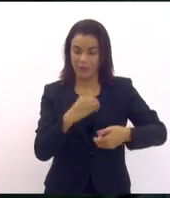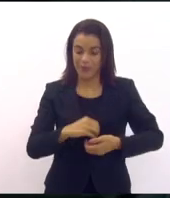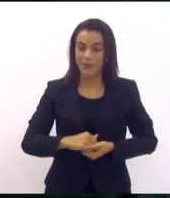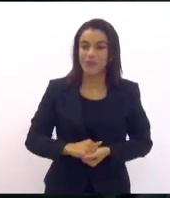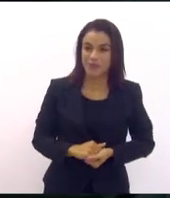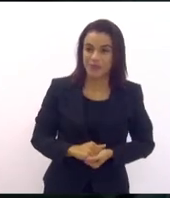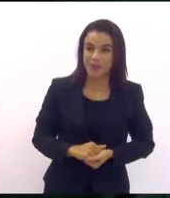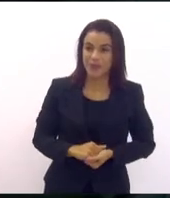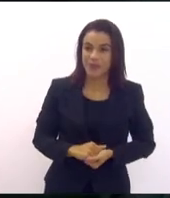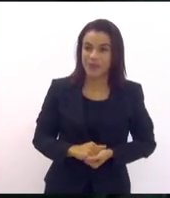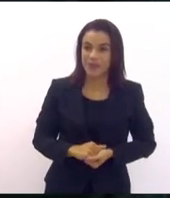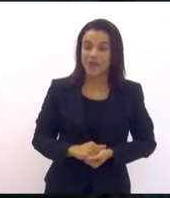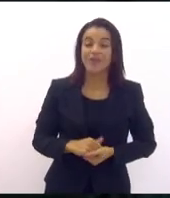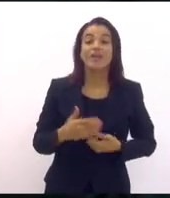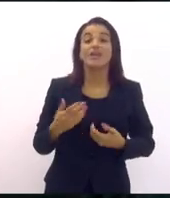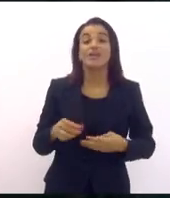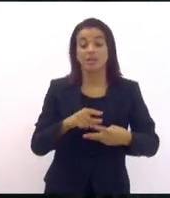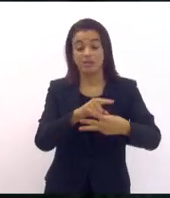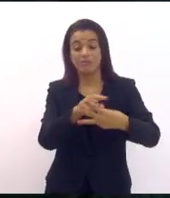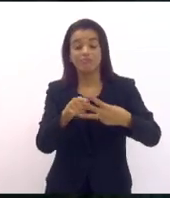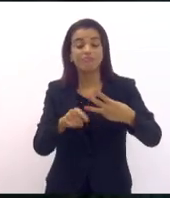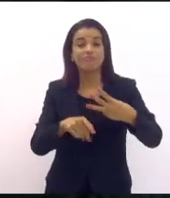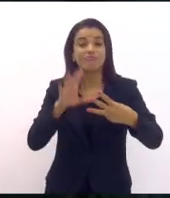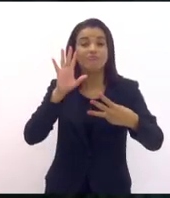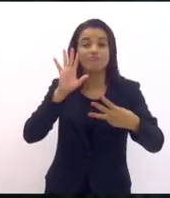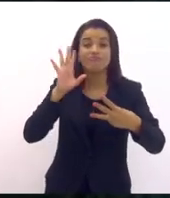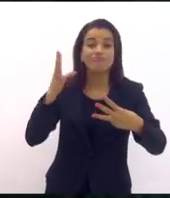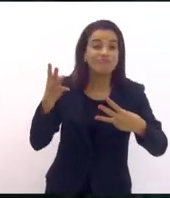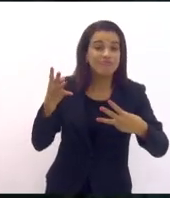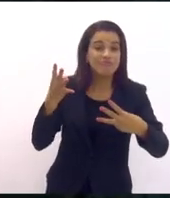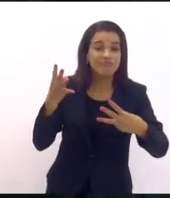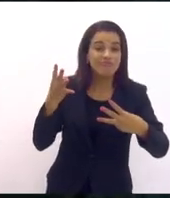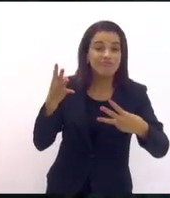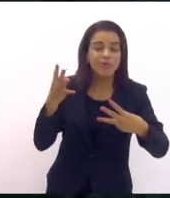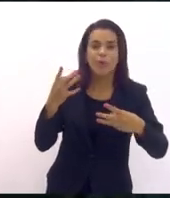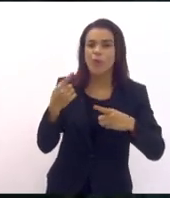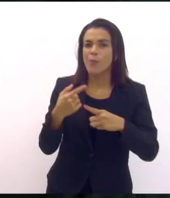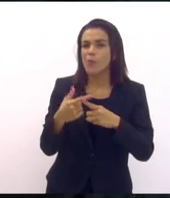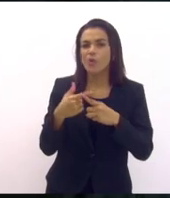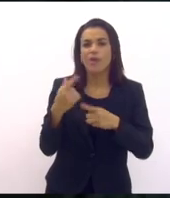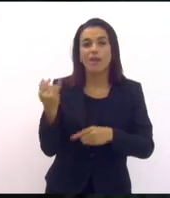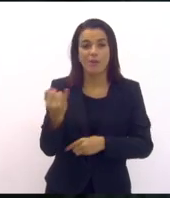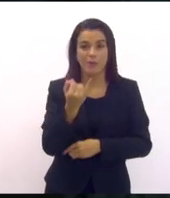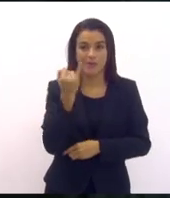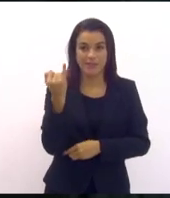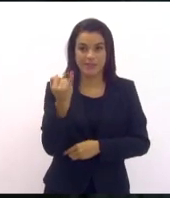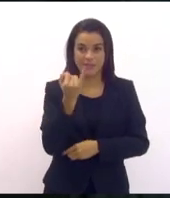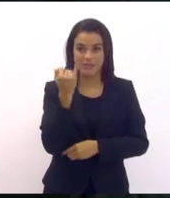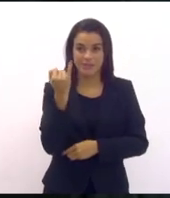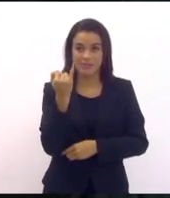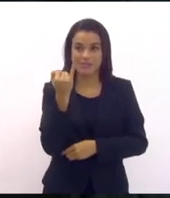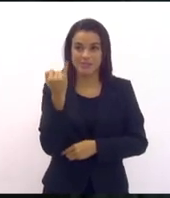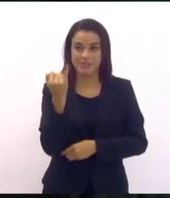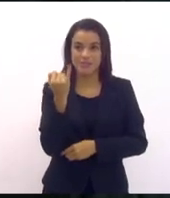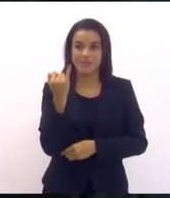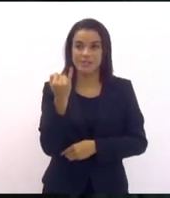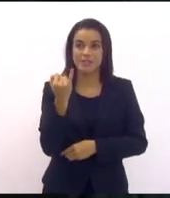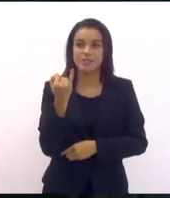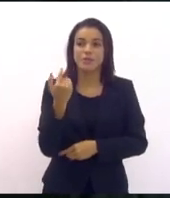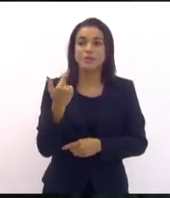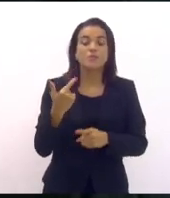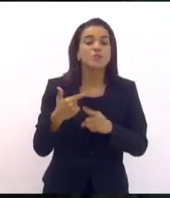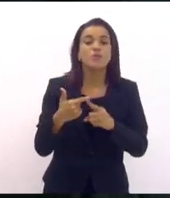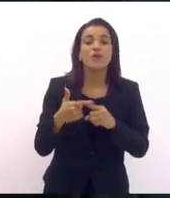Castro e os três resolveram Por que que isso é importante nós estávamos a